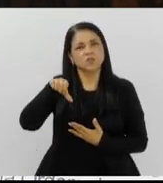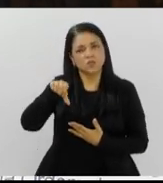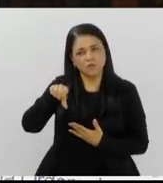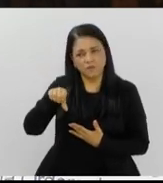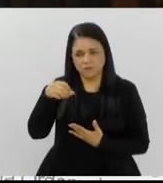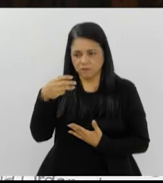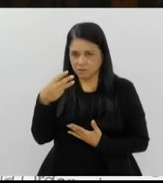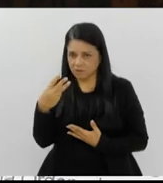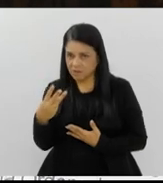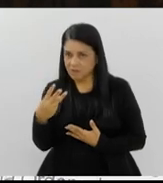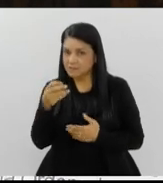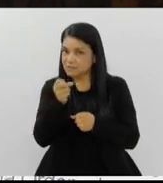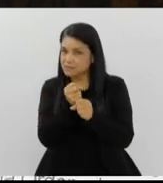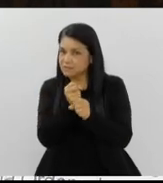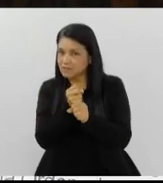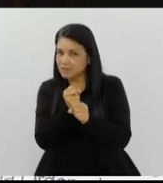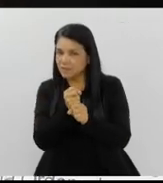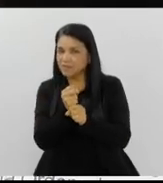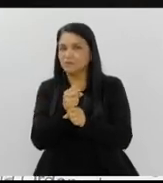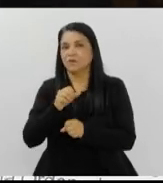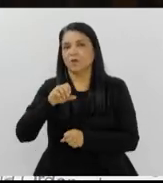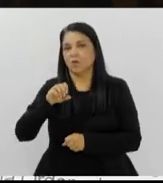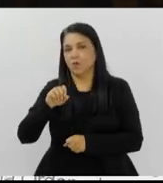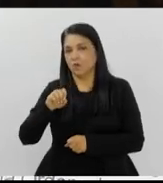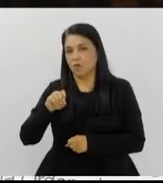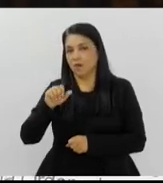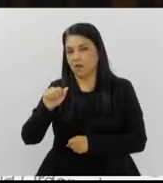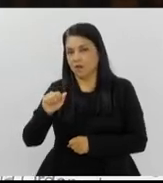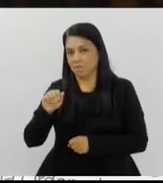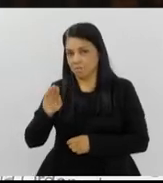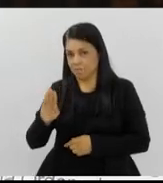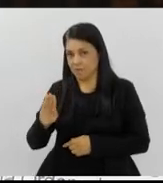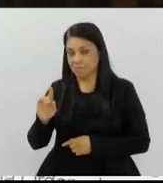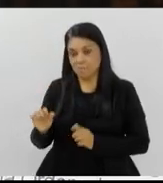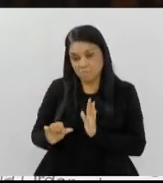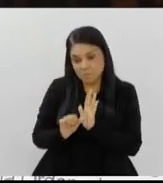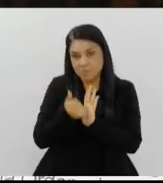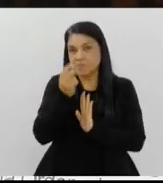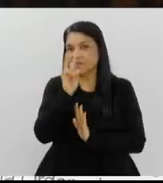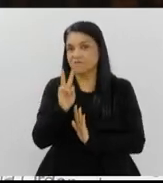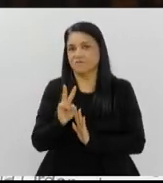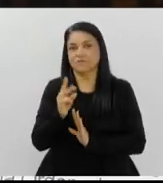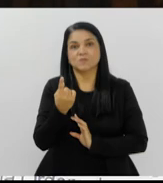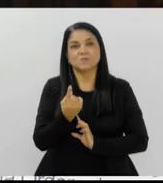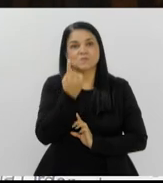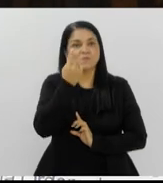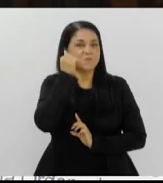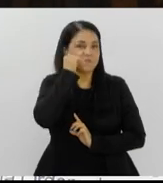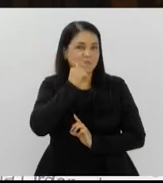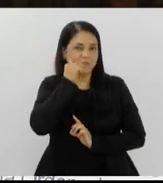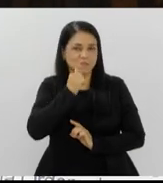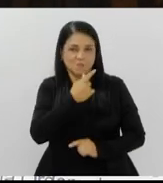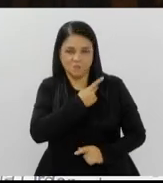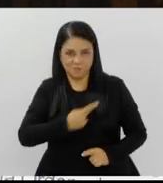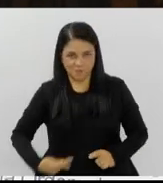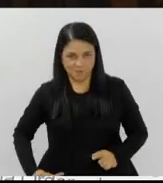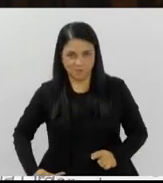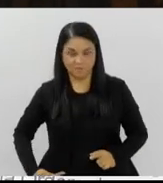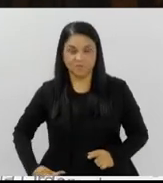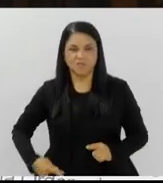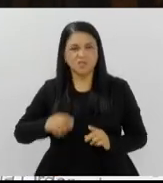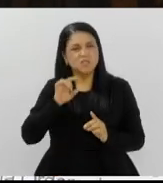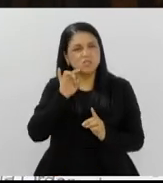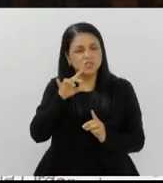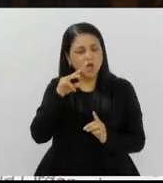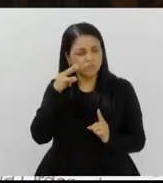Ordem provavelmente será ocupada pela primeira vez por uma primeira presidente, mas não podemos olhar